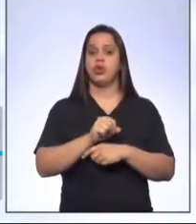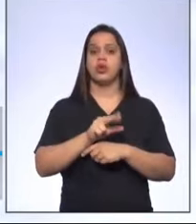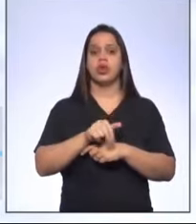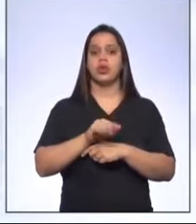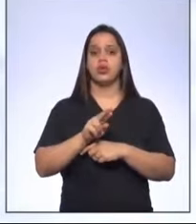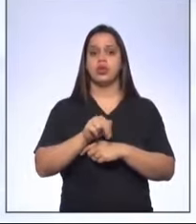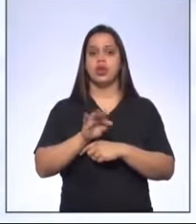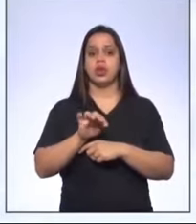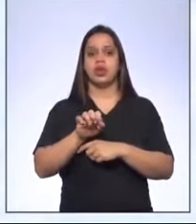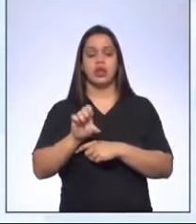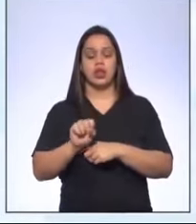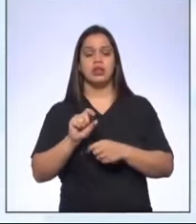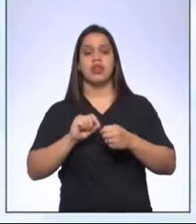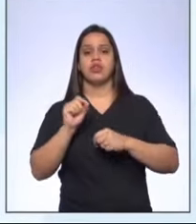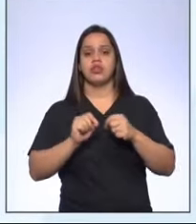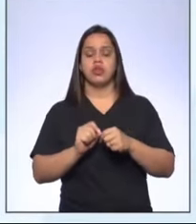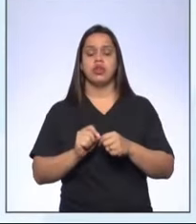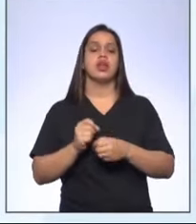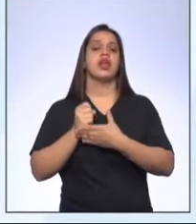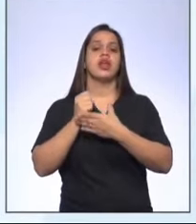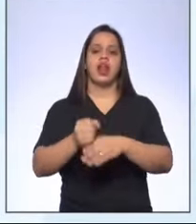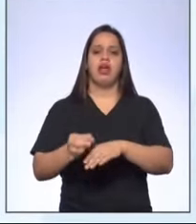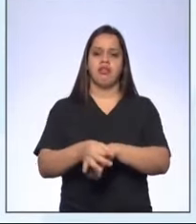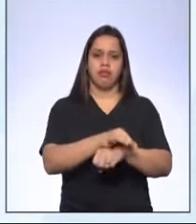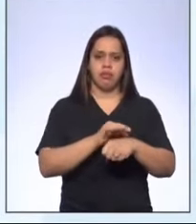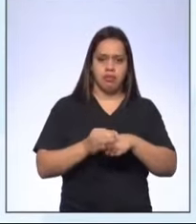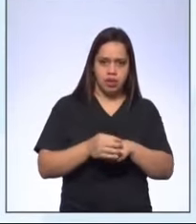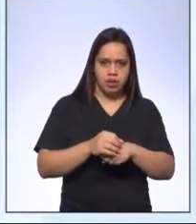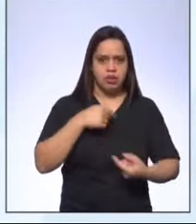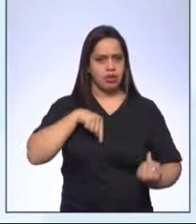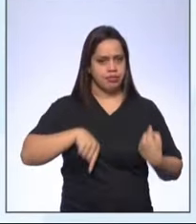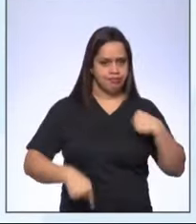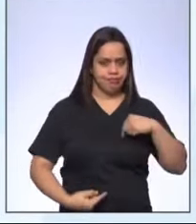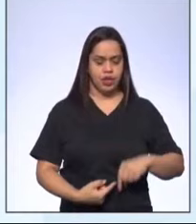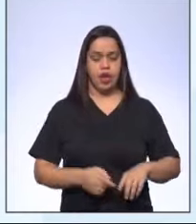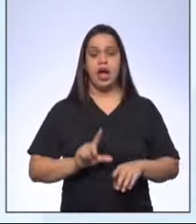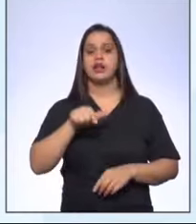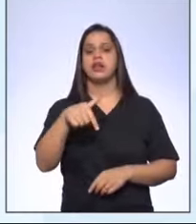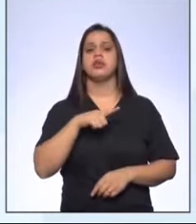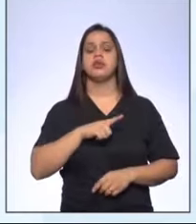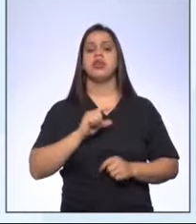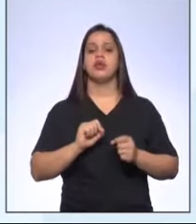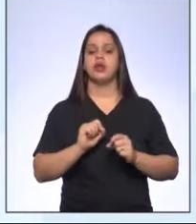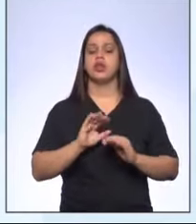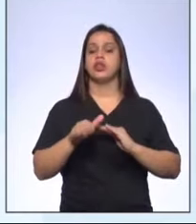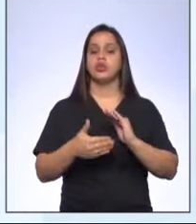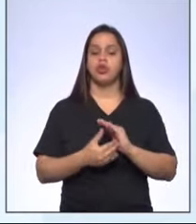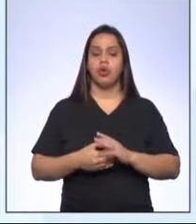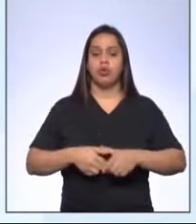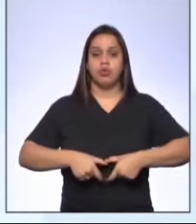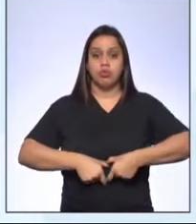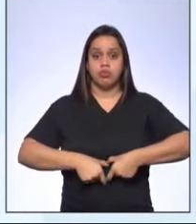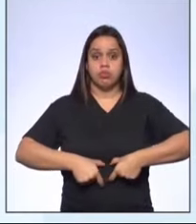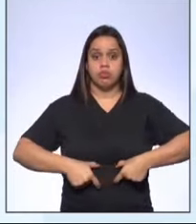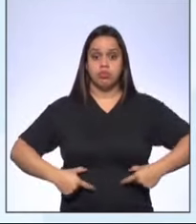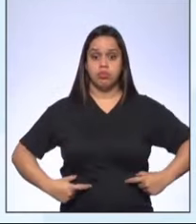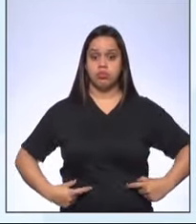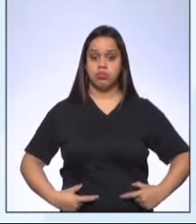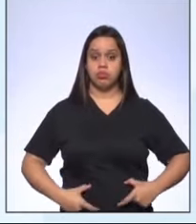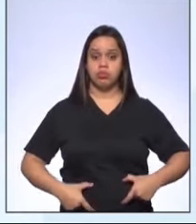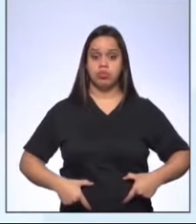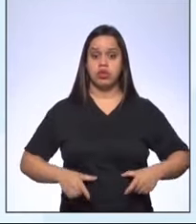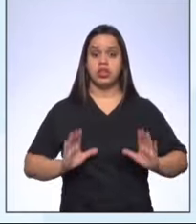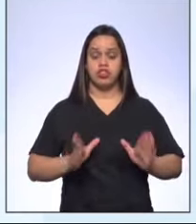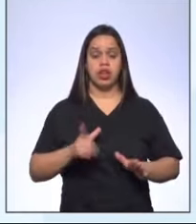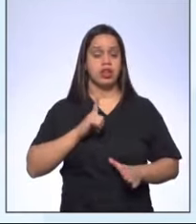grosso. O que que vai ter no intestino grosso, gente? O intestino grosso vai ser aonde está sendo formado já o bolo